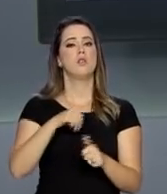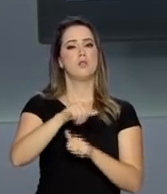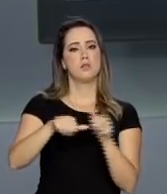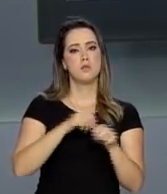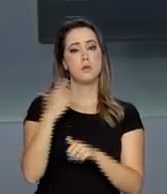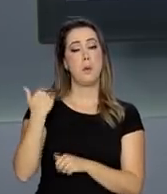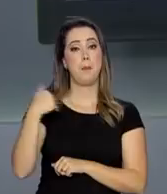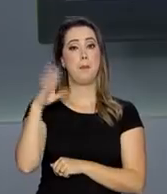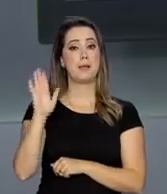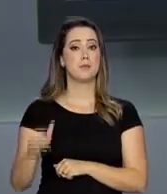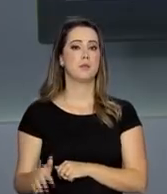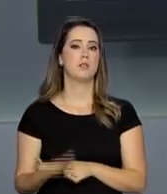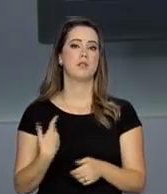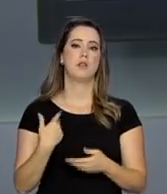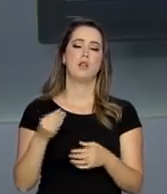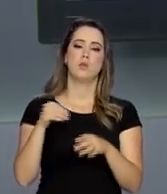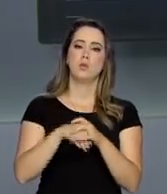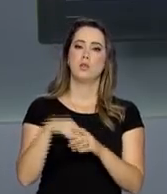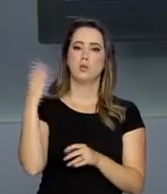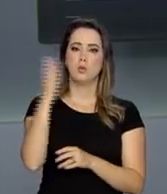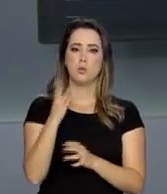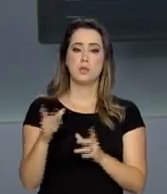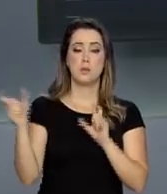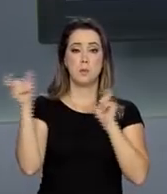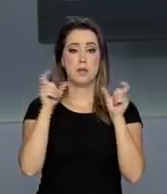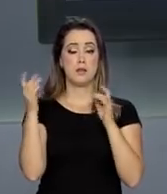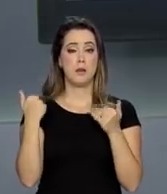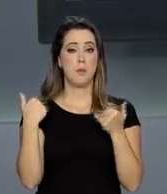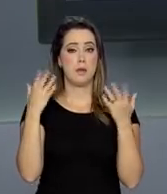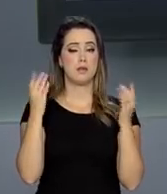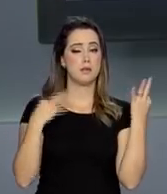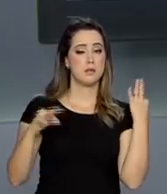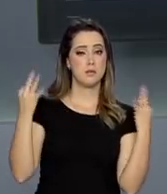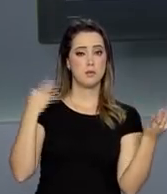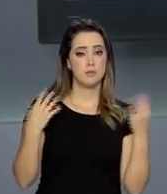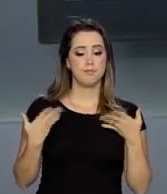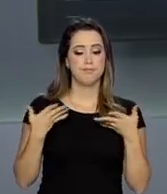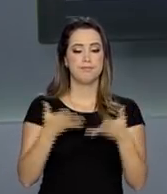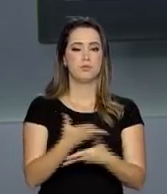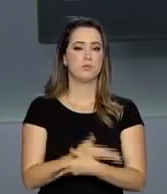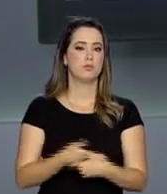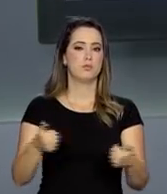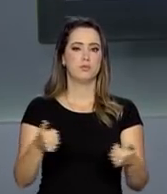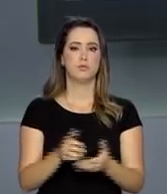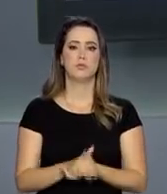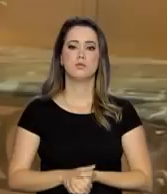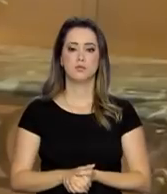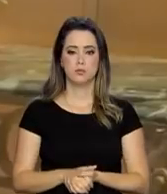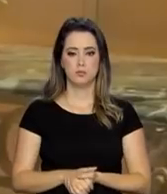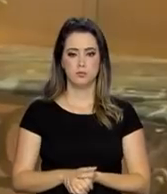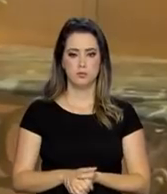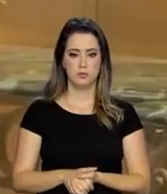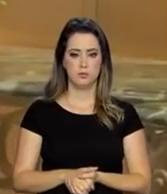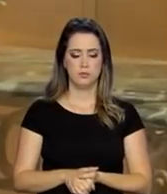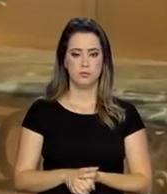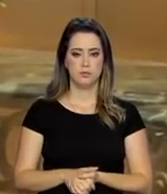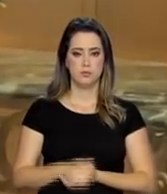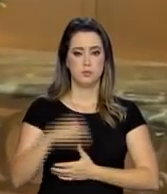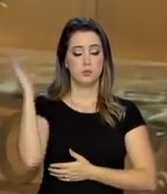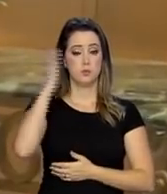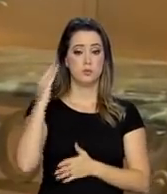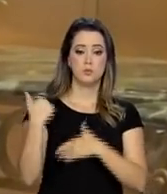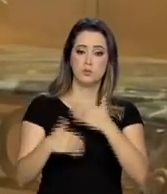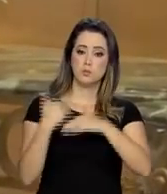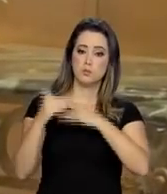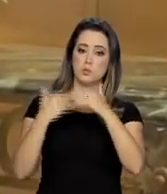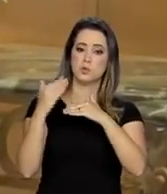mais baratos os custos internos para atrair mais estrangeiros e melhorar os negócios. O Brasil vem crescendo